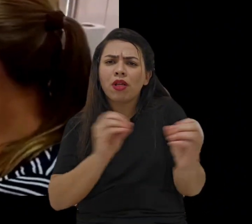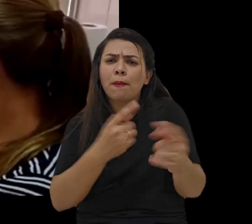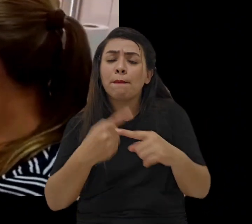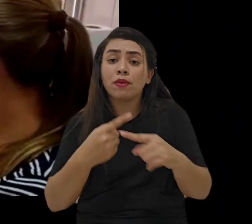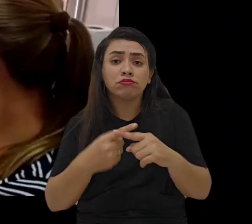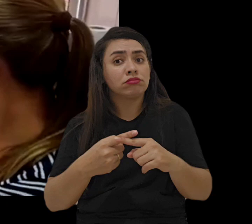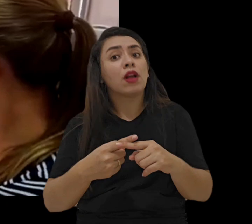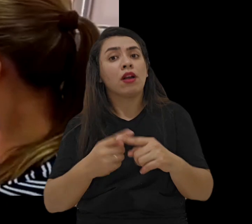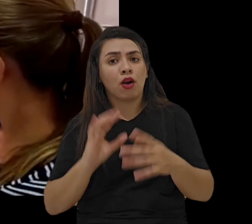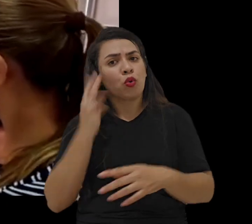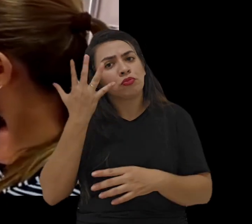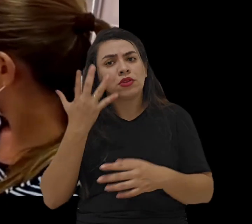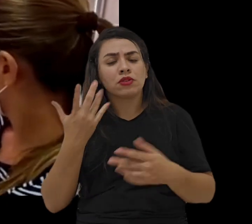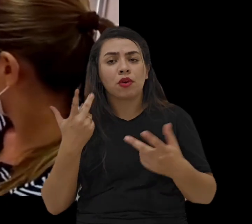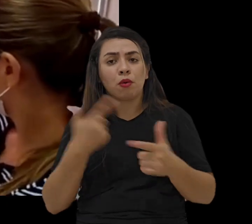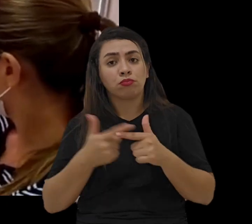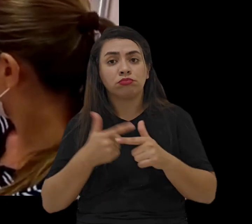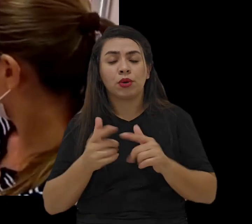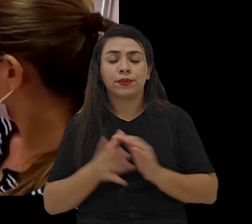Assim.